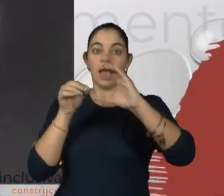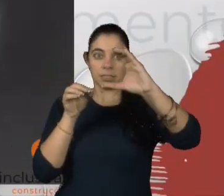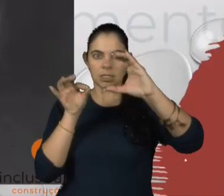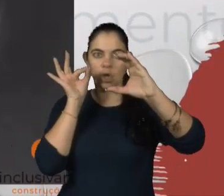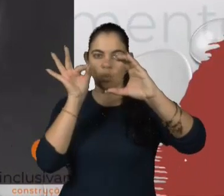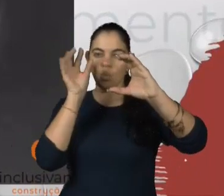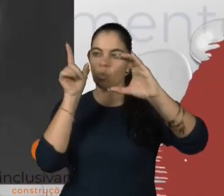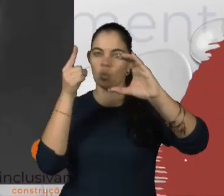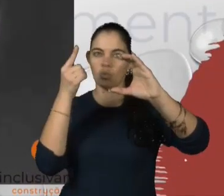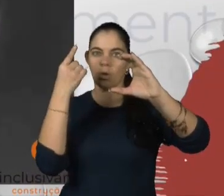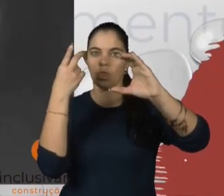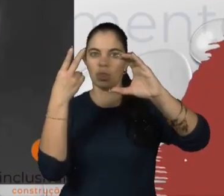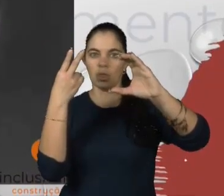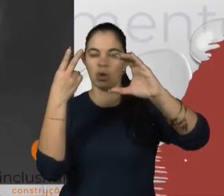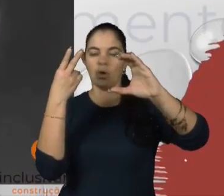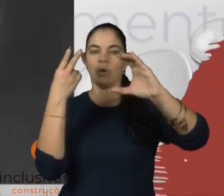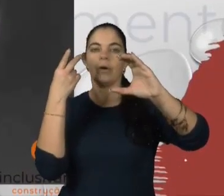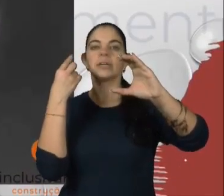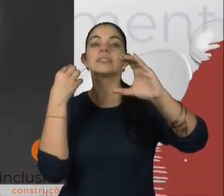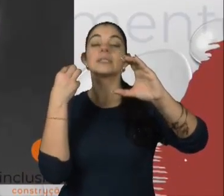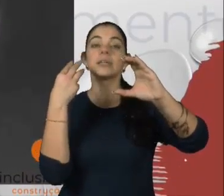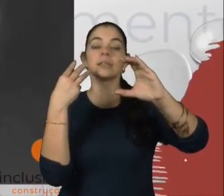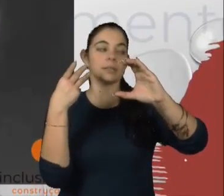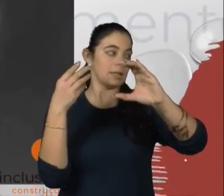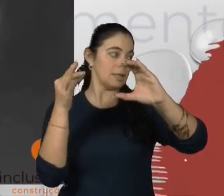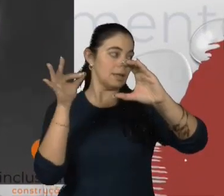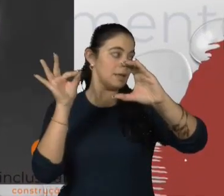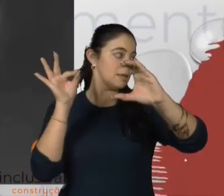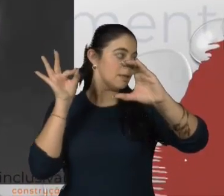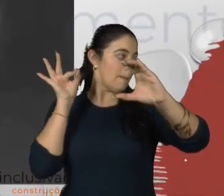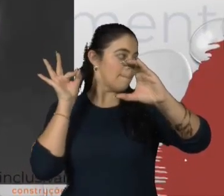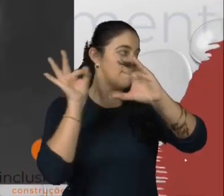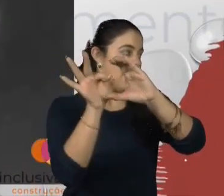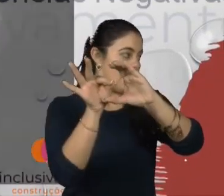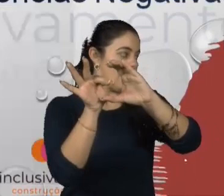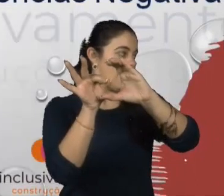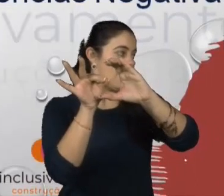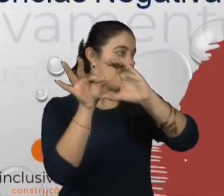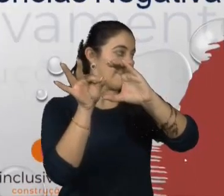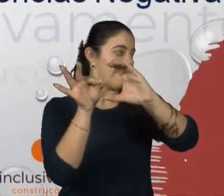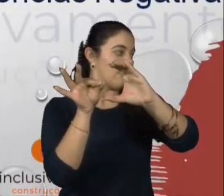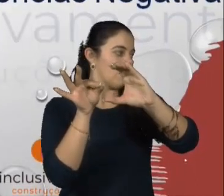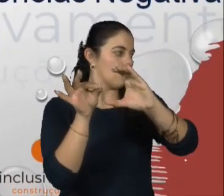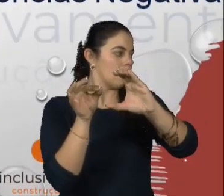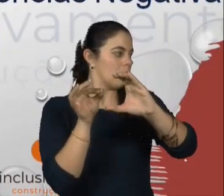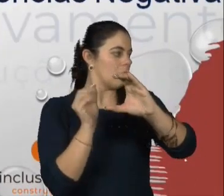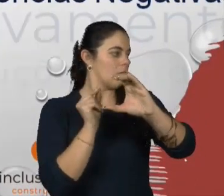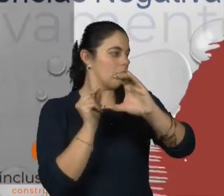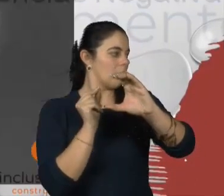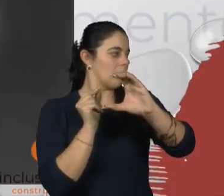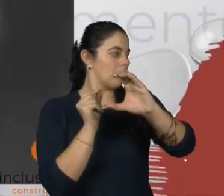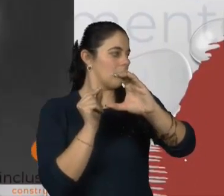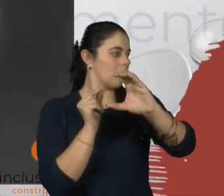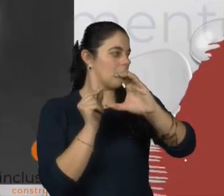hein? Um, dois, três. Opa! Por que